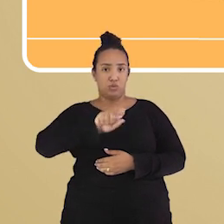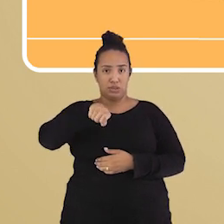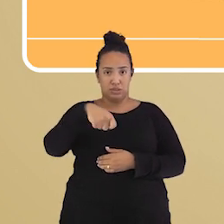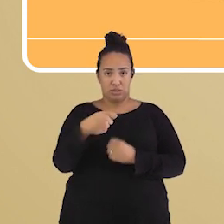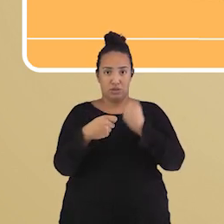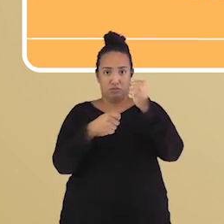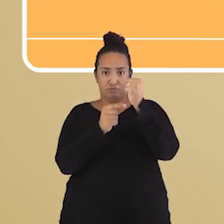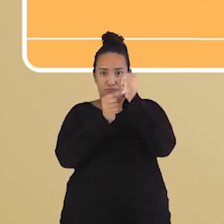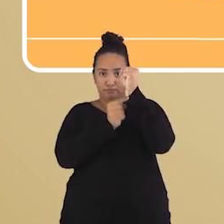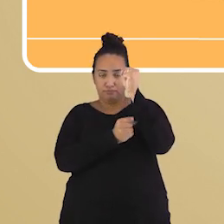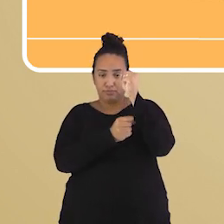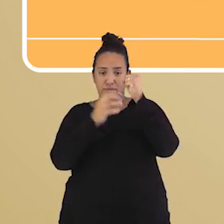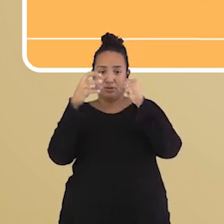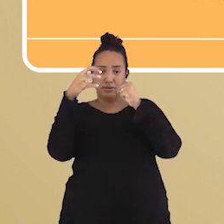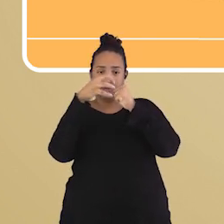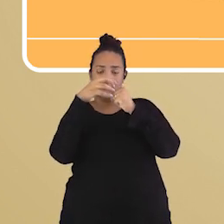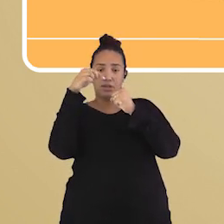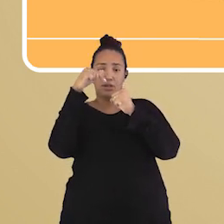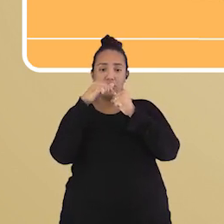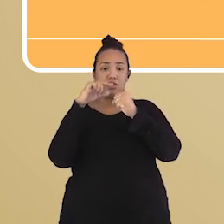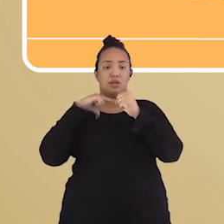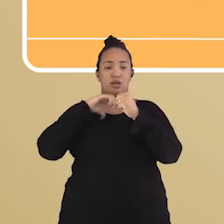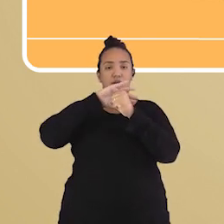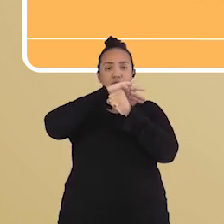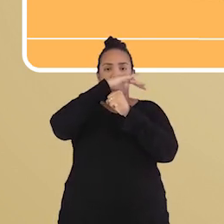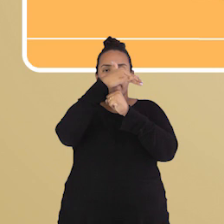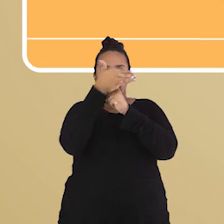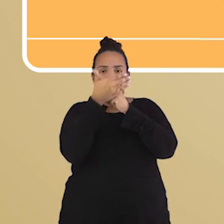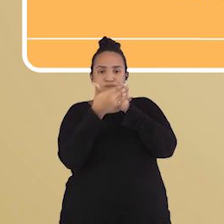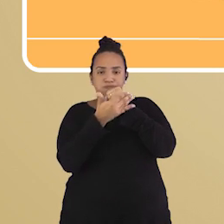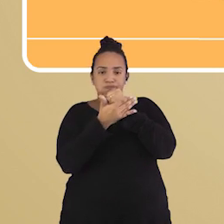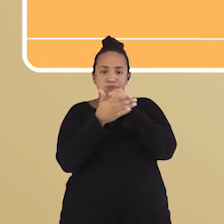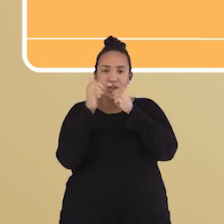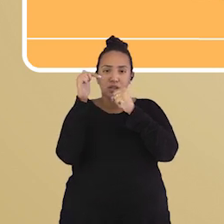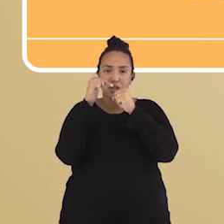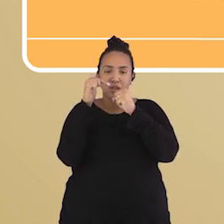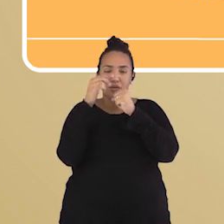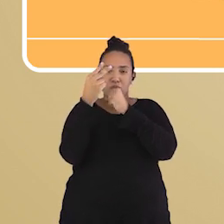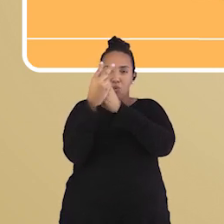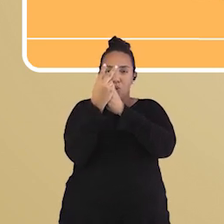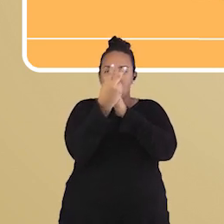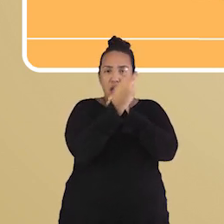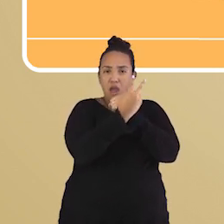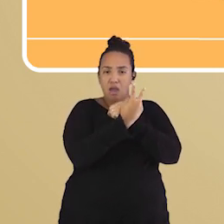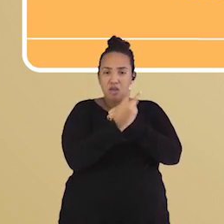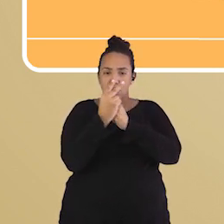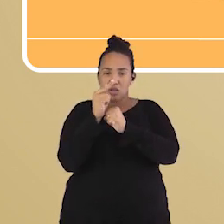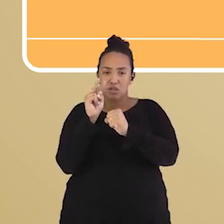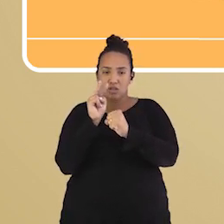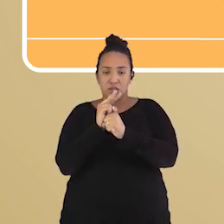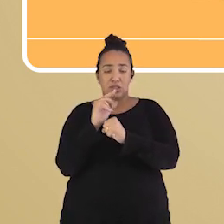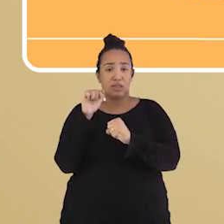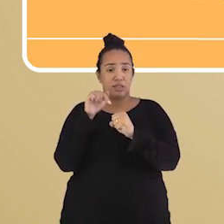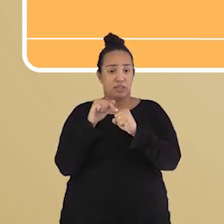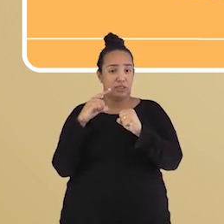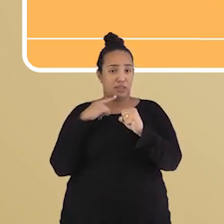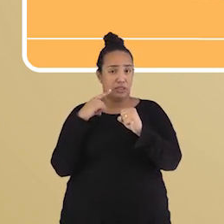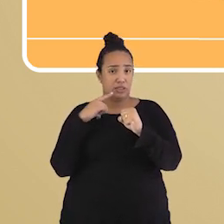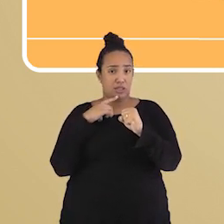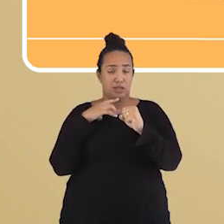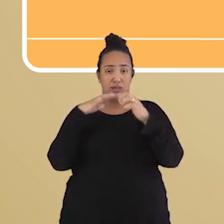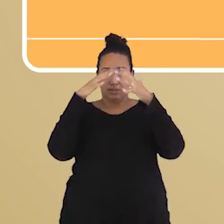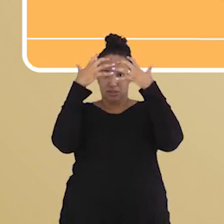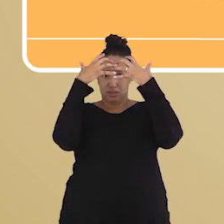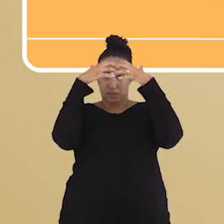contra choques mecânicos e a invasão, por exemplo, de agentes externos. Ele é constituído pelo